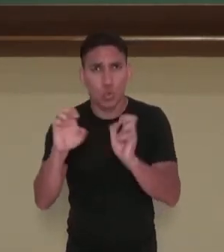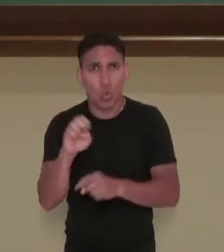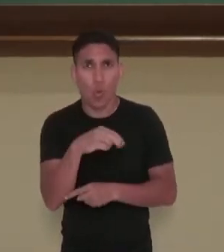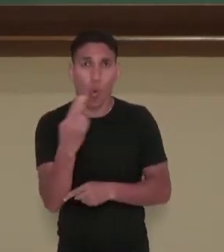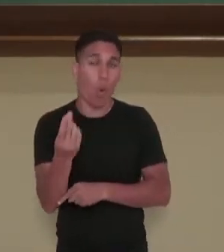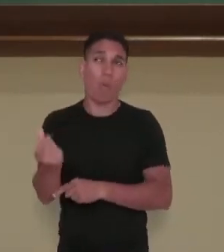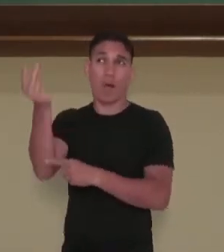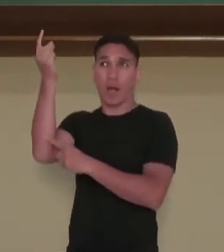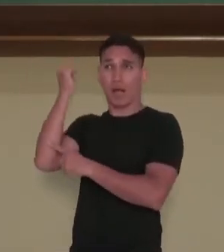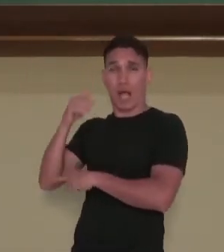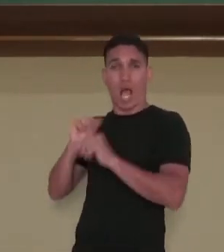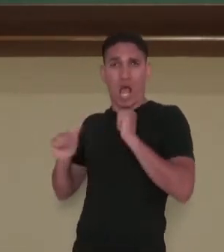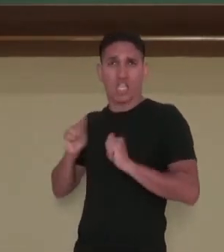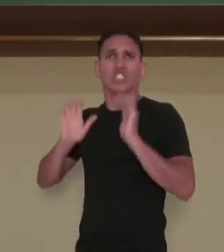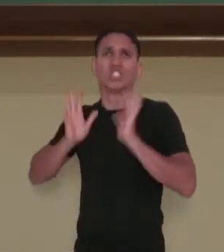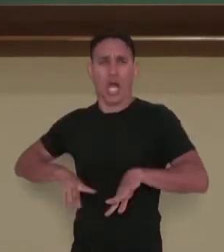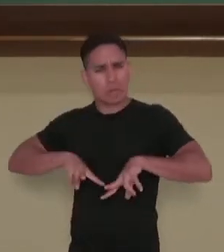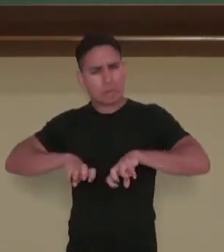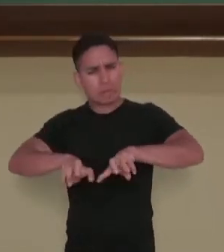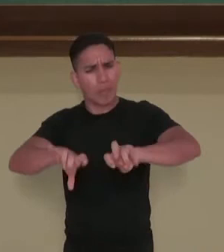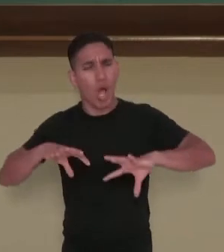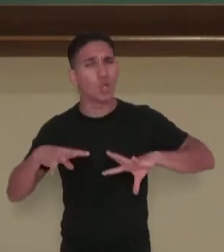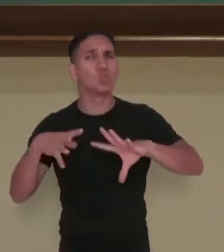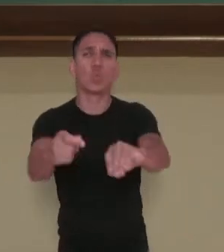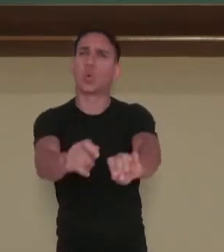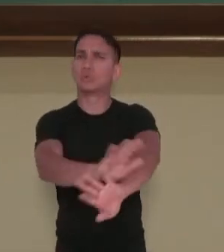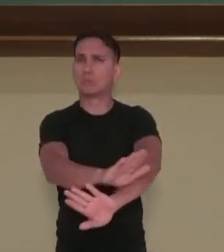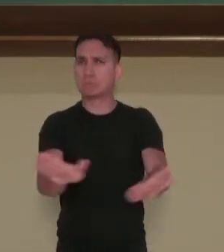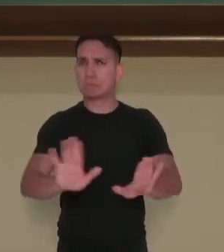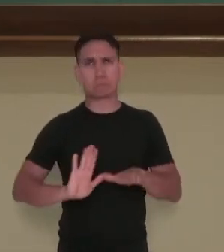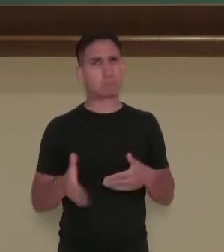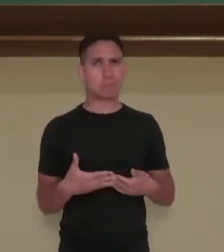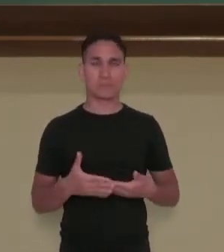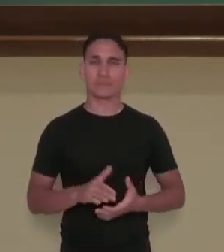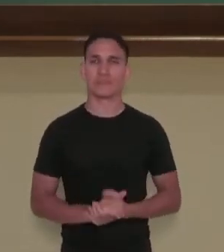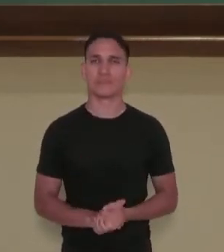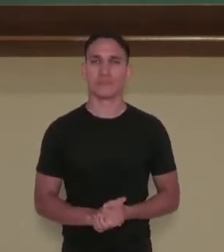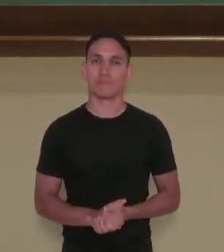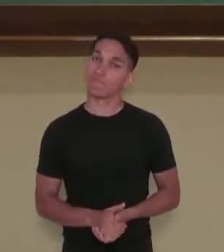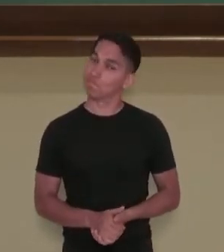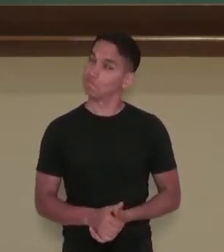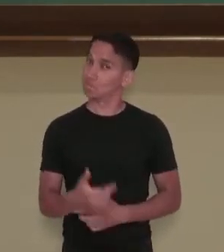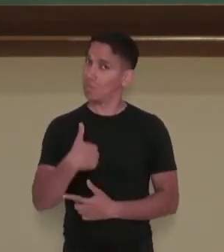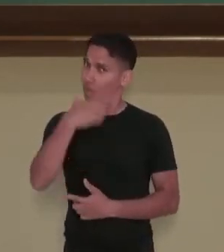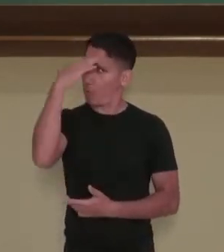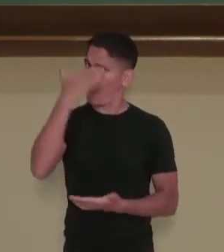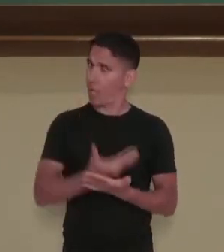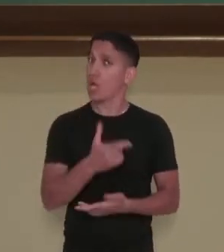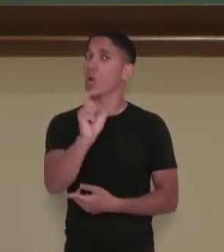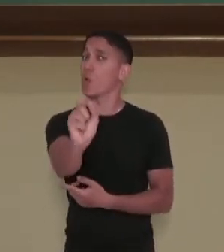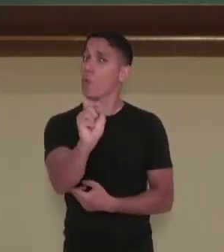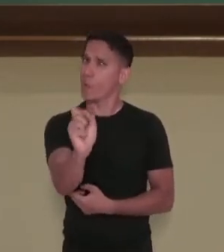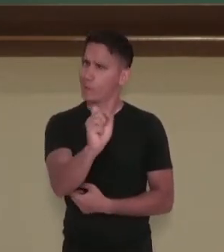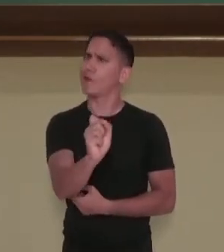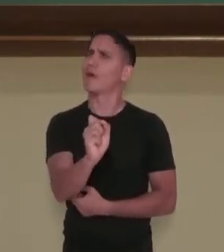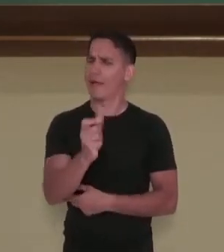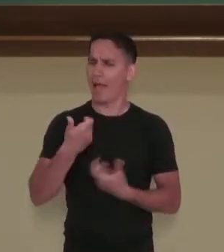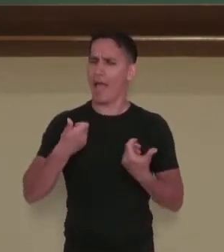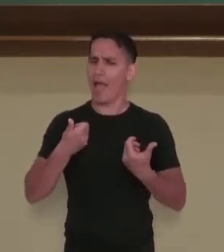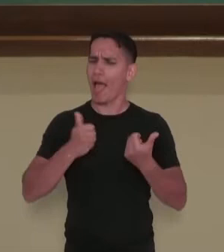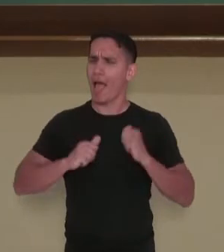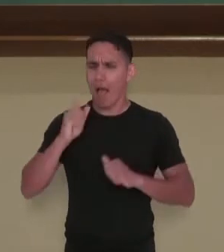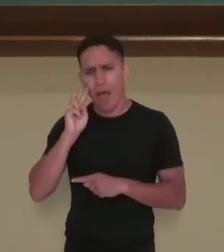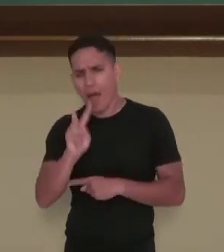do passado já explorou todas as possibilidades existentes? Eu tenho para mim que a arte sempre está